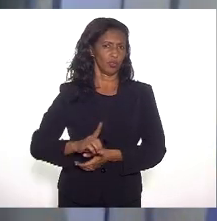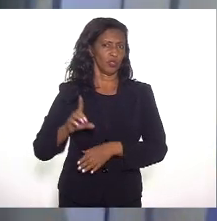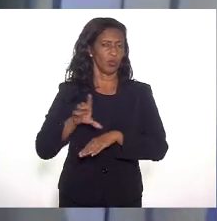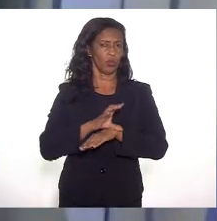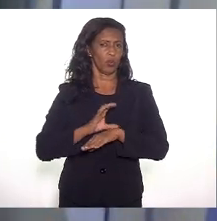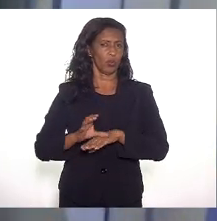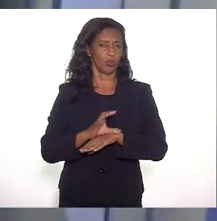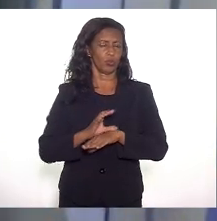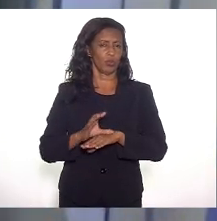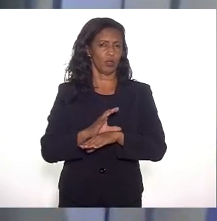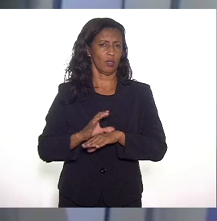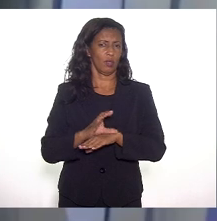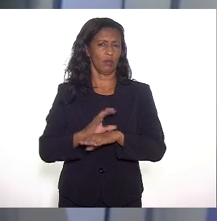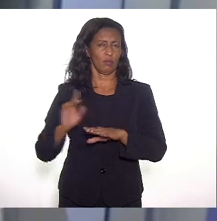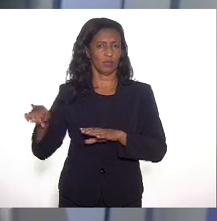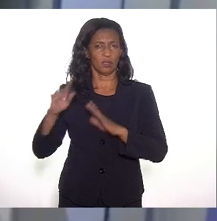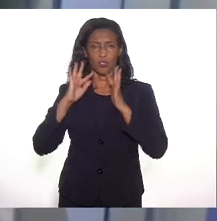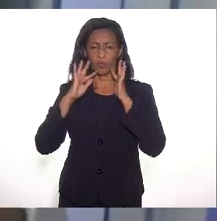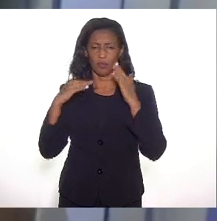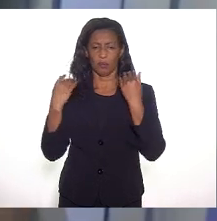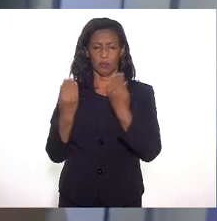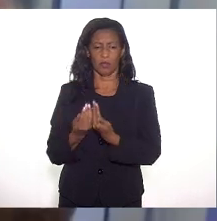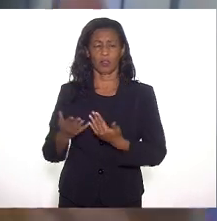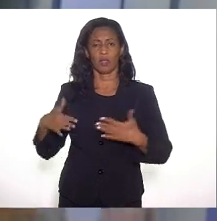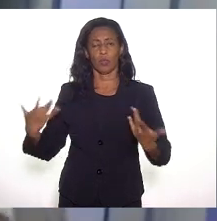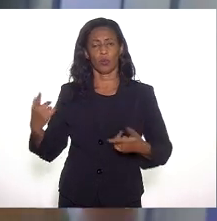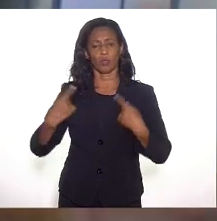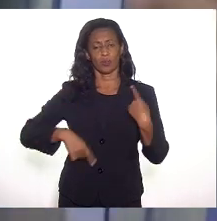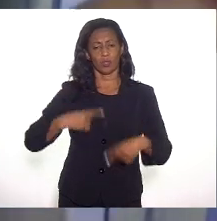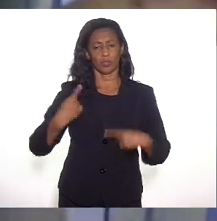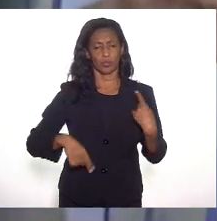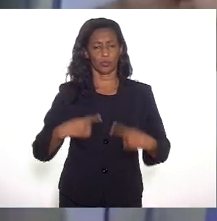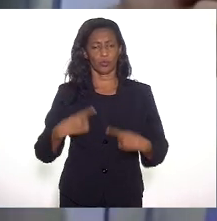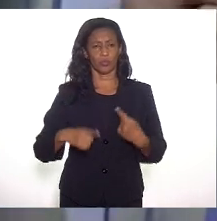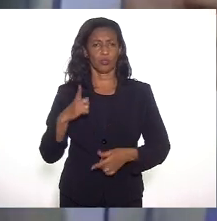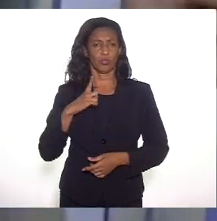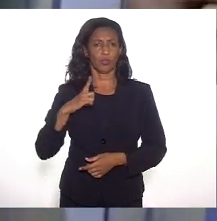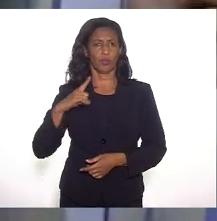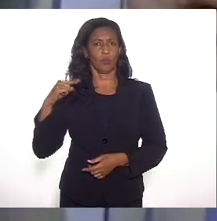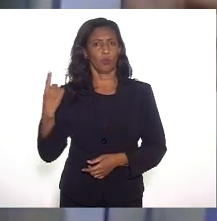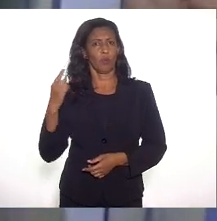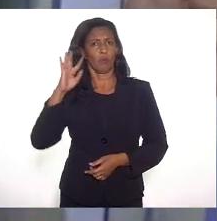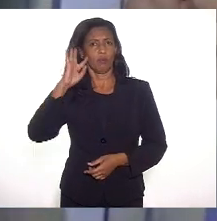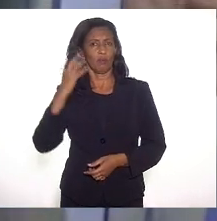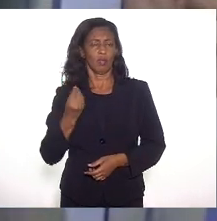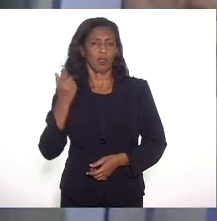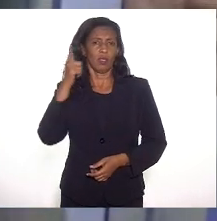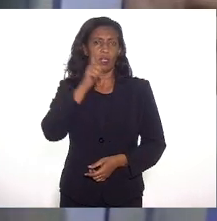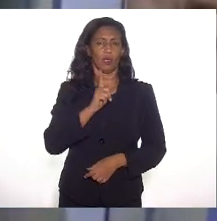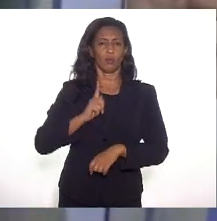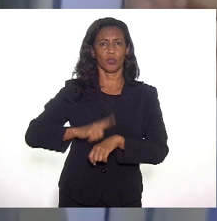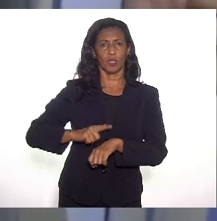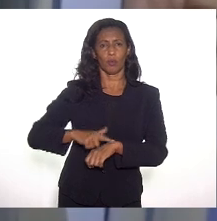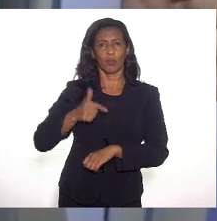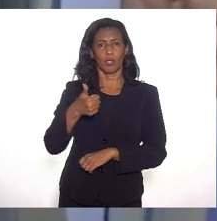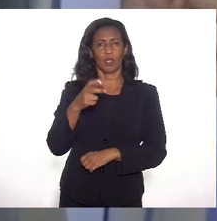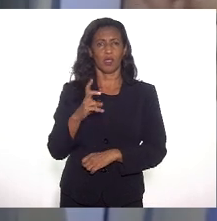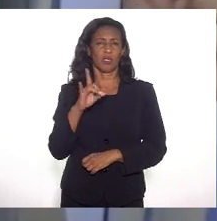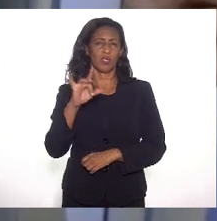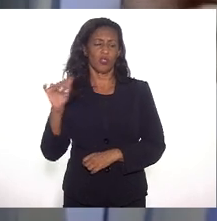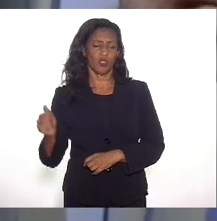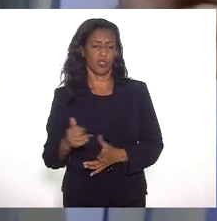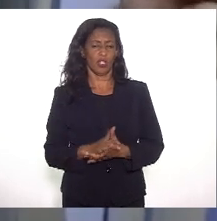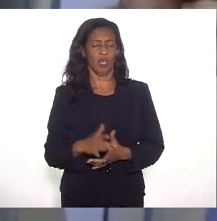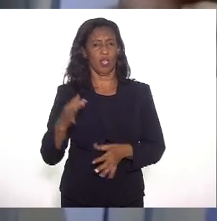habitação na vida dessas famílias. Então, enquanto a gente está discutindo, agora tivemos uma decisão e que ganhamos tempo, ganhamos 15 dias lá em Campos,